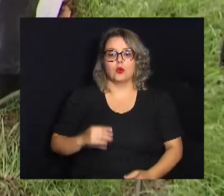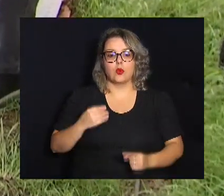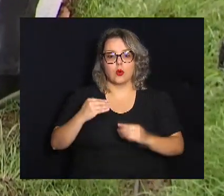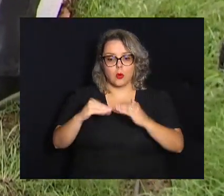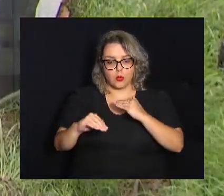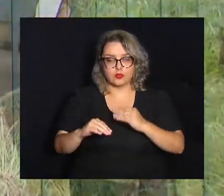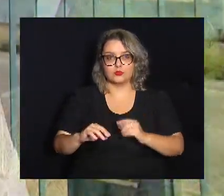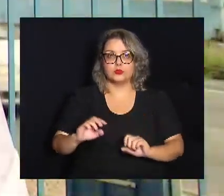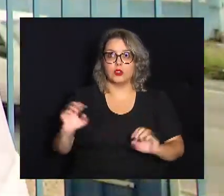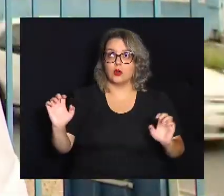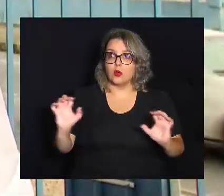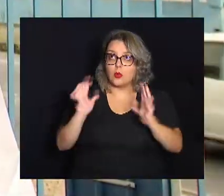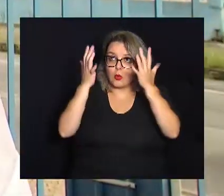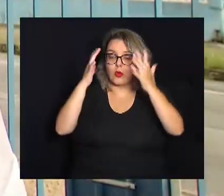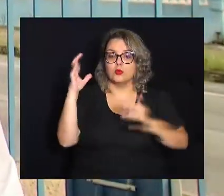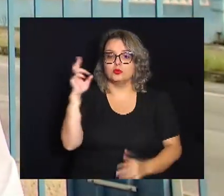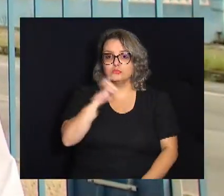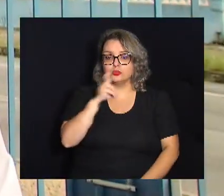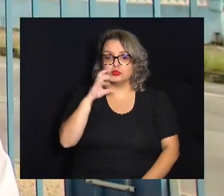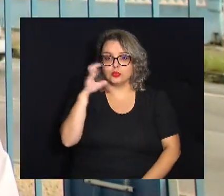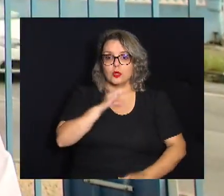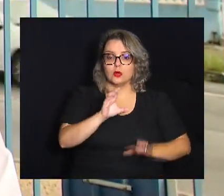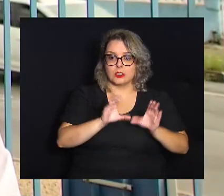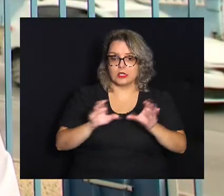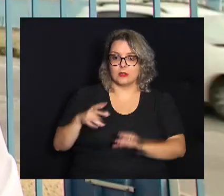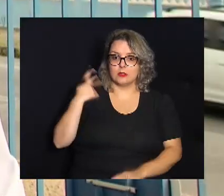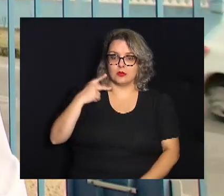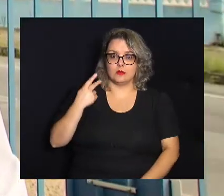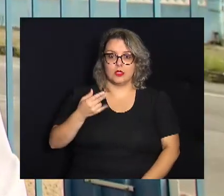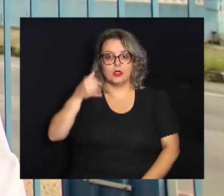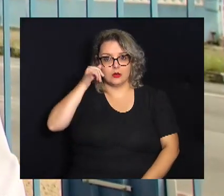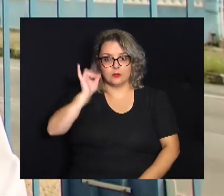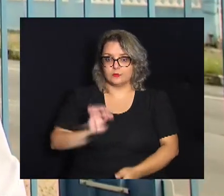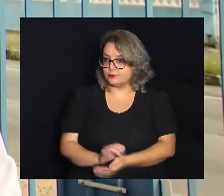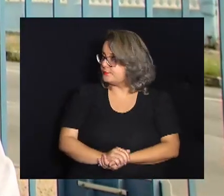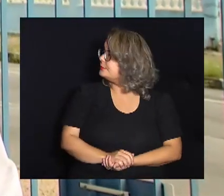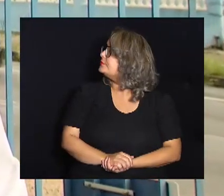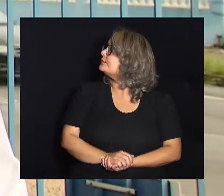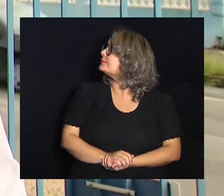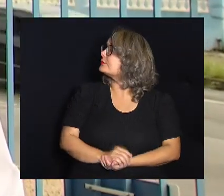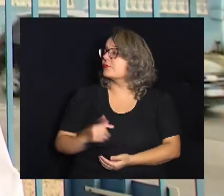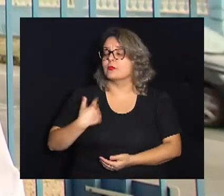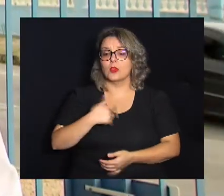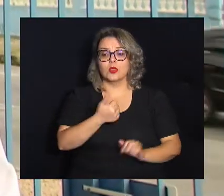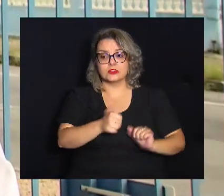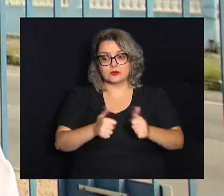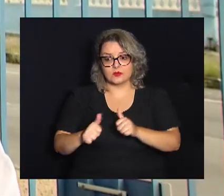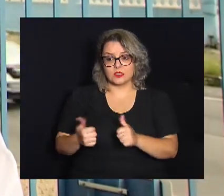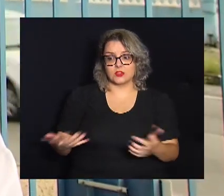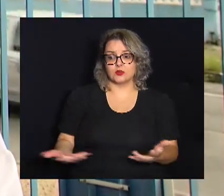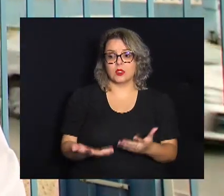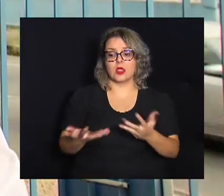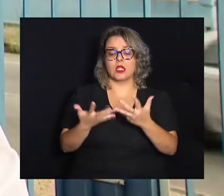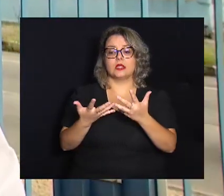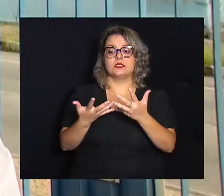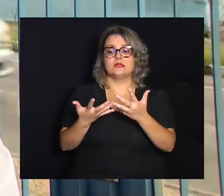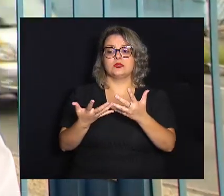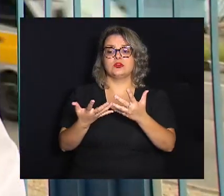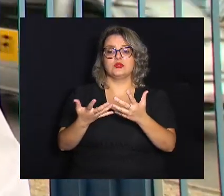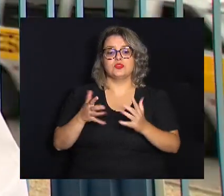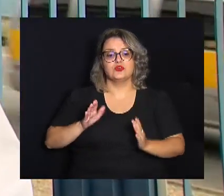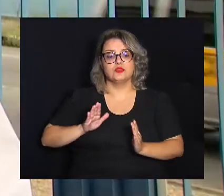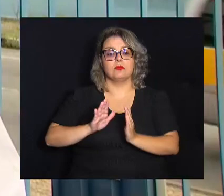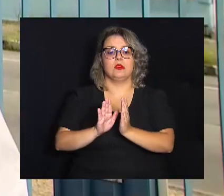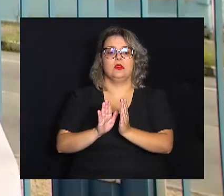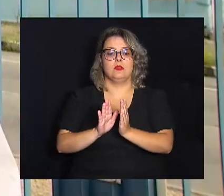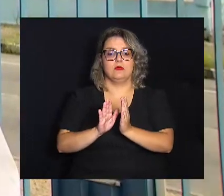Climática, coordenada pelo vereador Paulo Búfalo. Nós avaliamos, né, que uma das iniciativas de